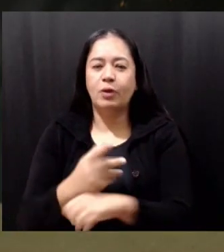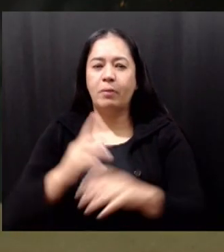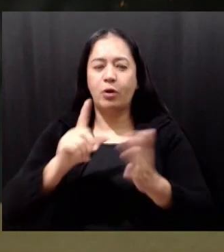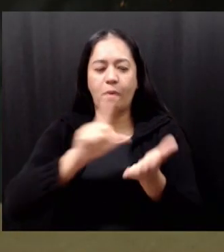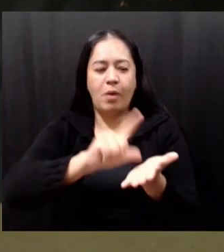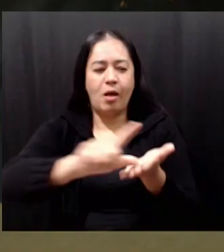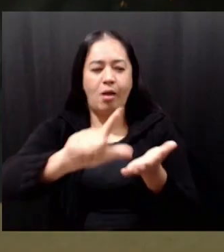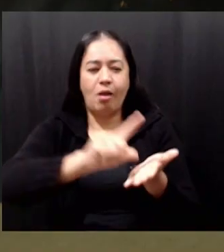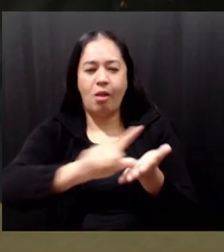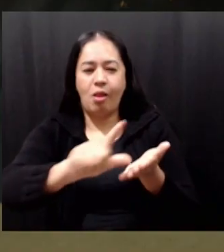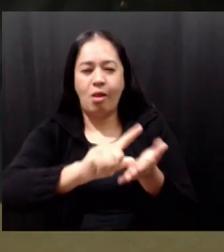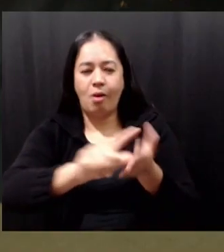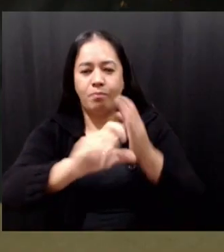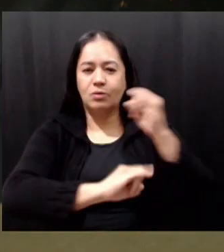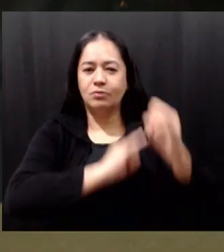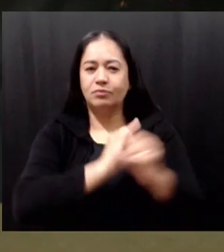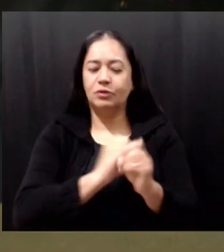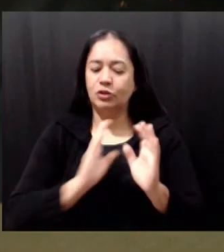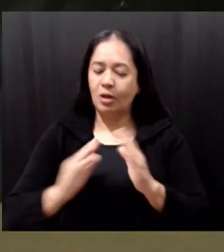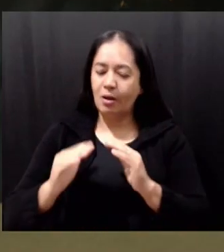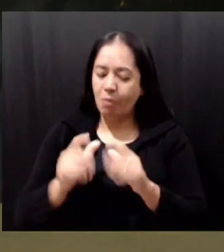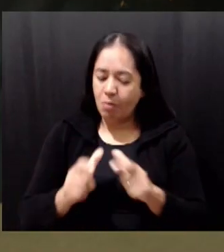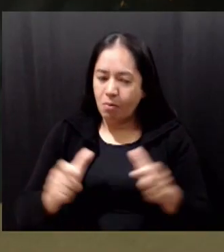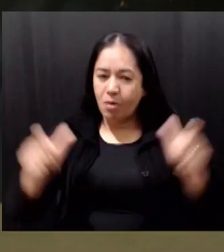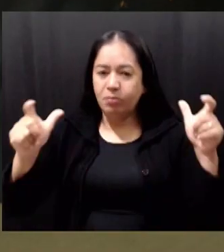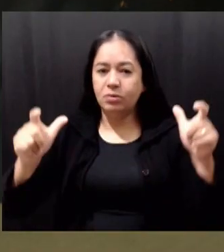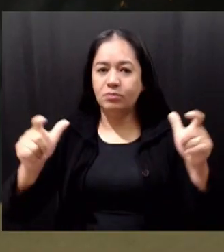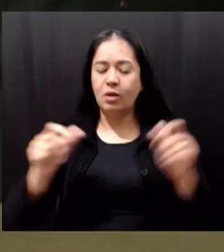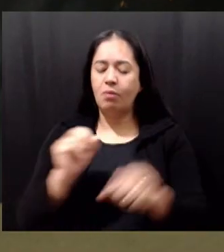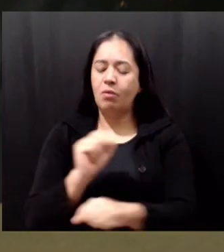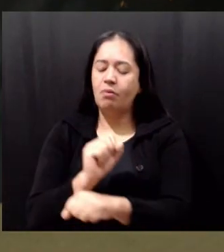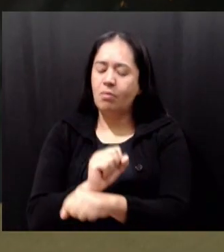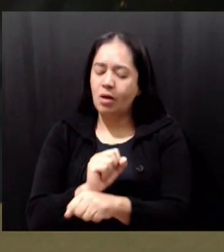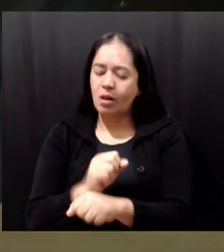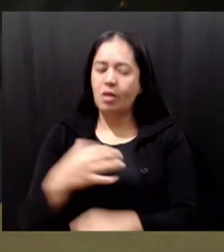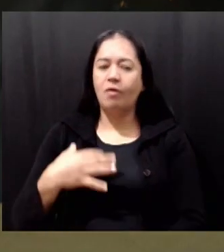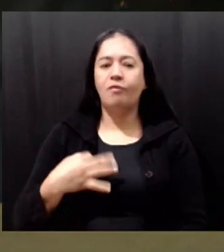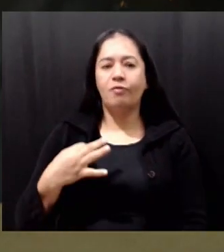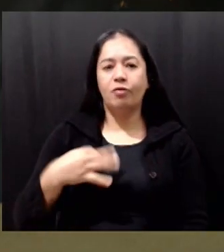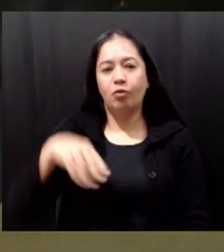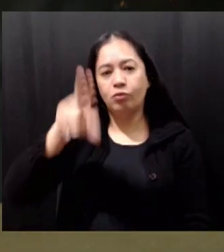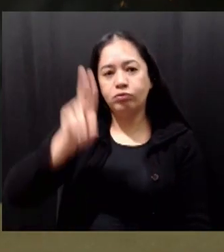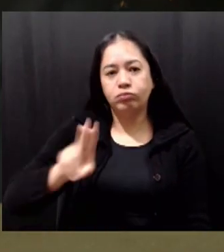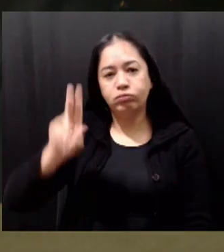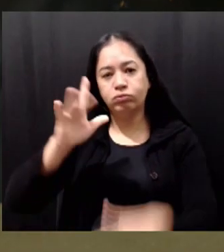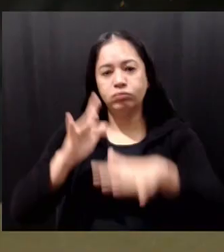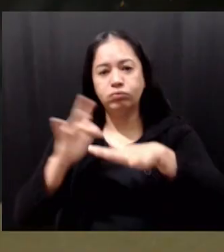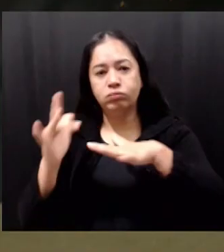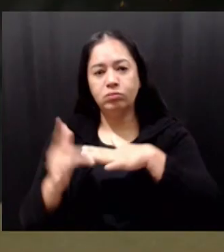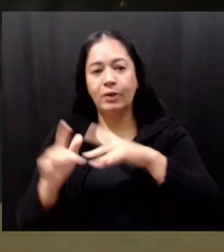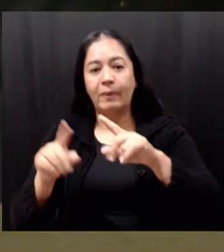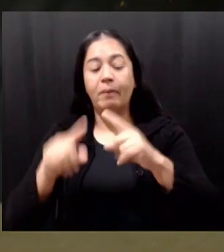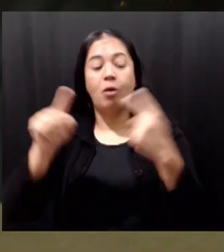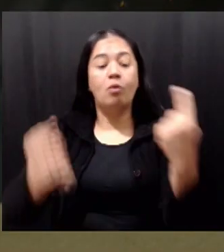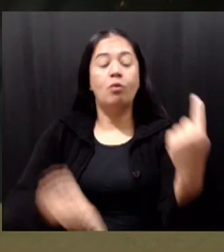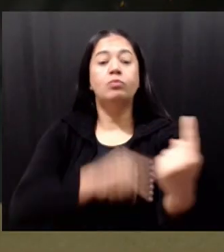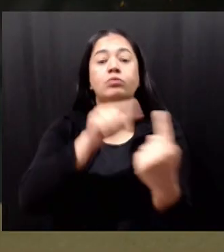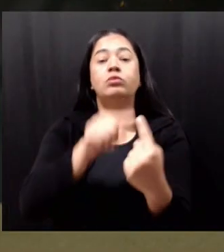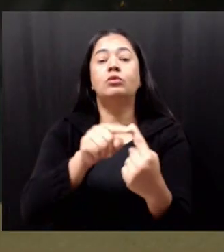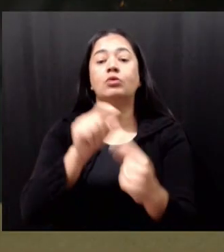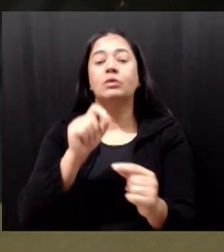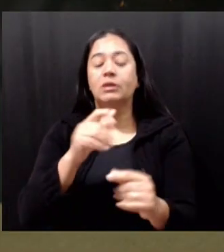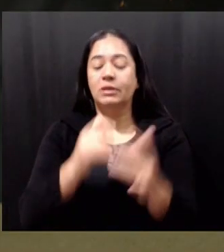nos últimos anos. É uma pausa voluntária no uso das redes sociais. com o objetivo de recuperar a saúde